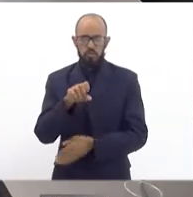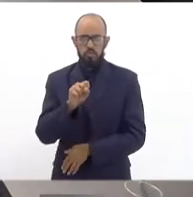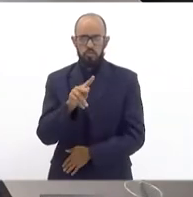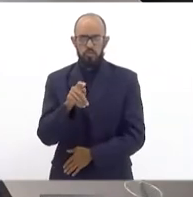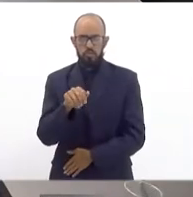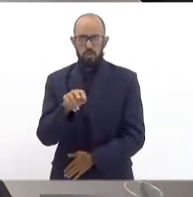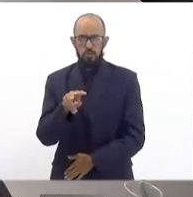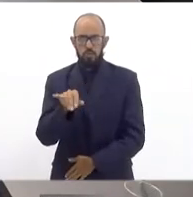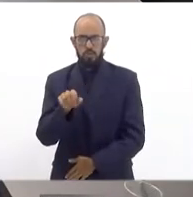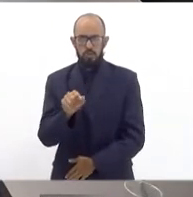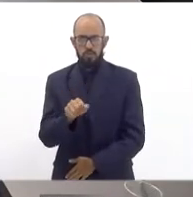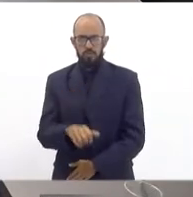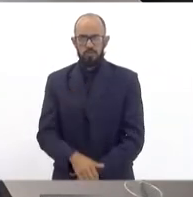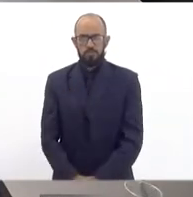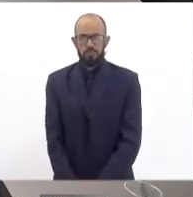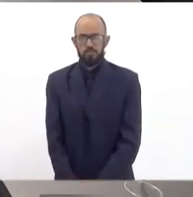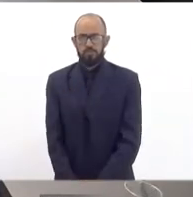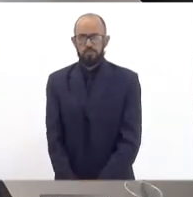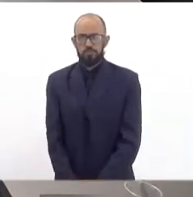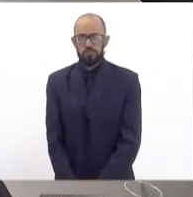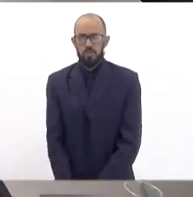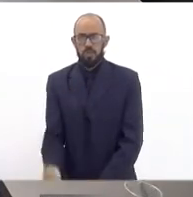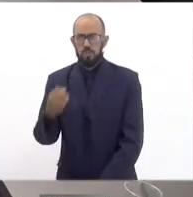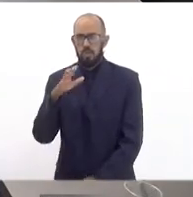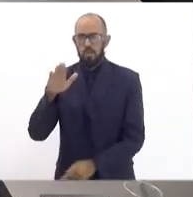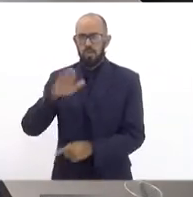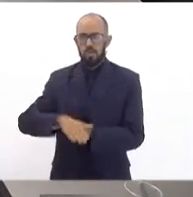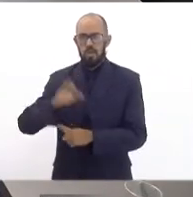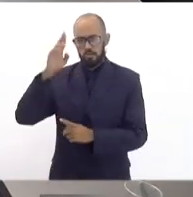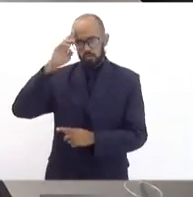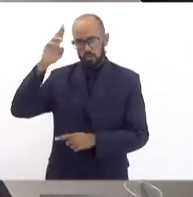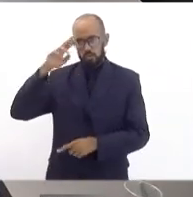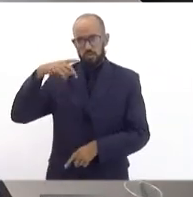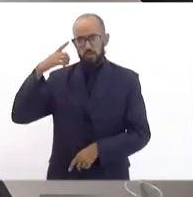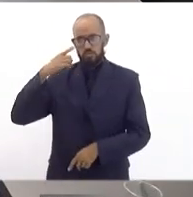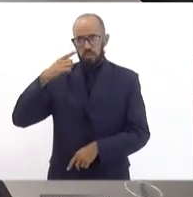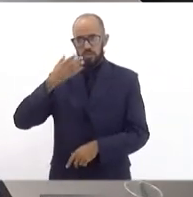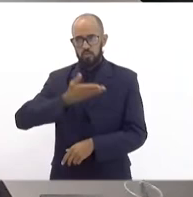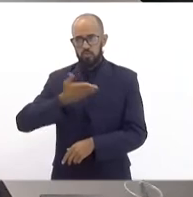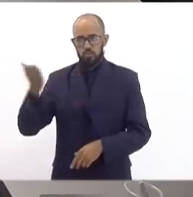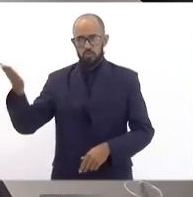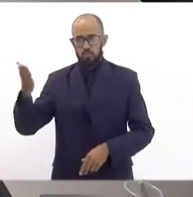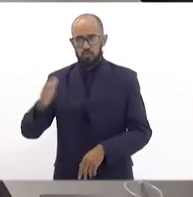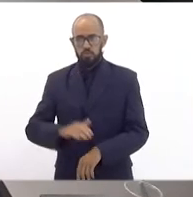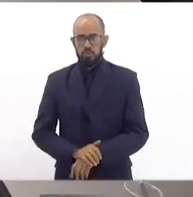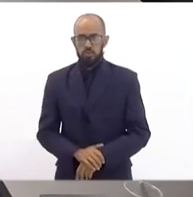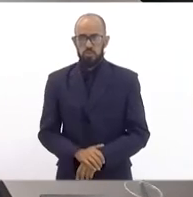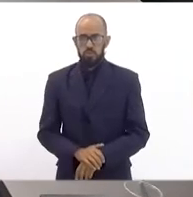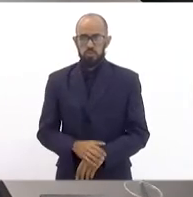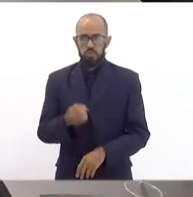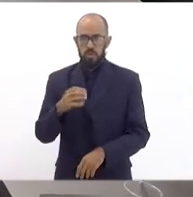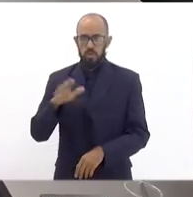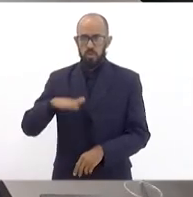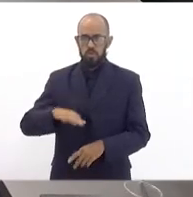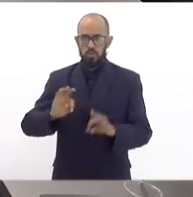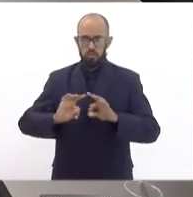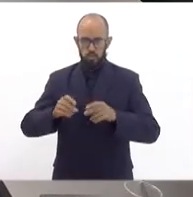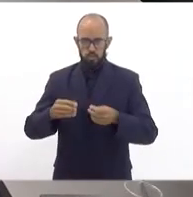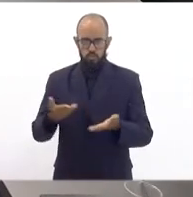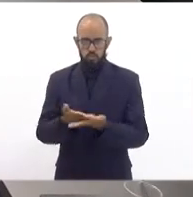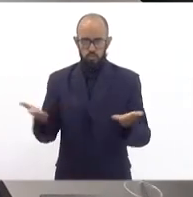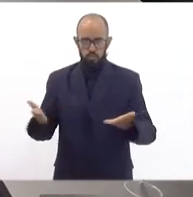favor. Boa tarde, senhores deputados, senhoras deputadas. Boa tarde a todos.